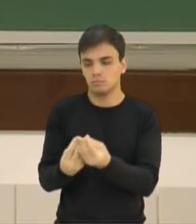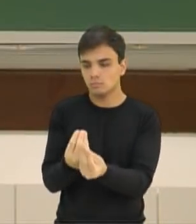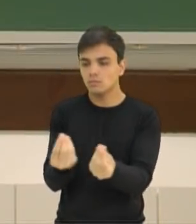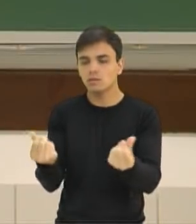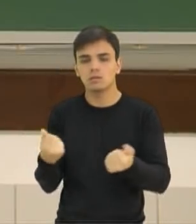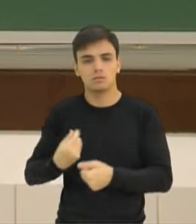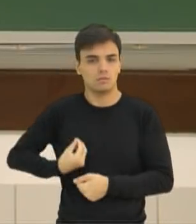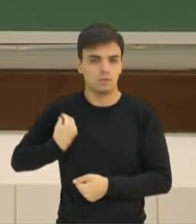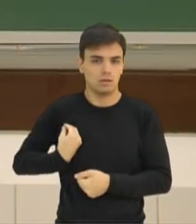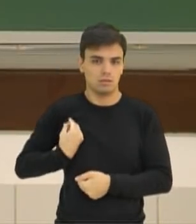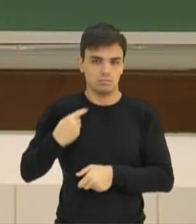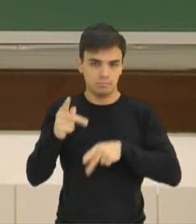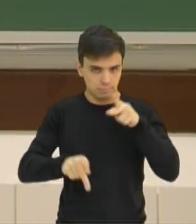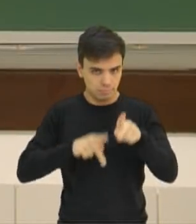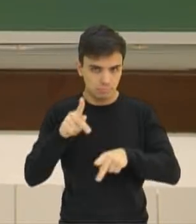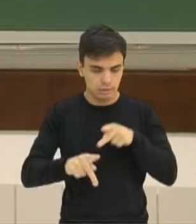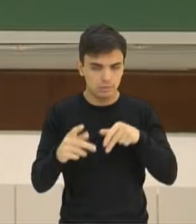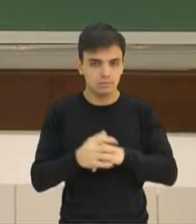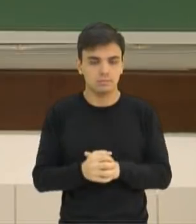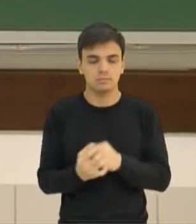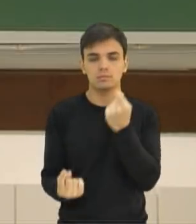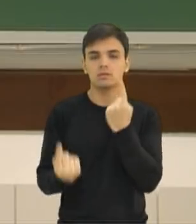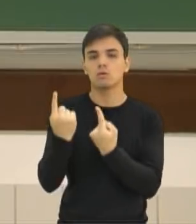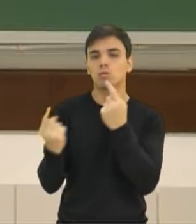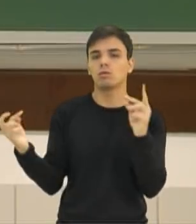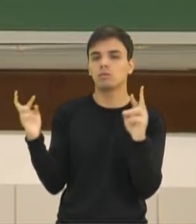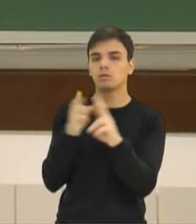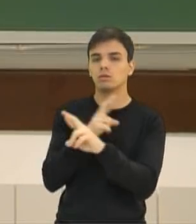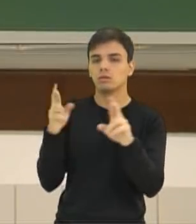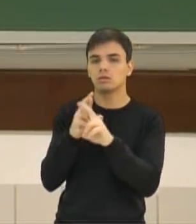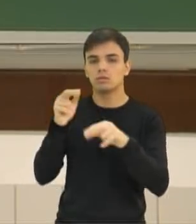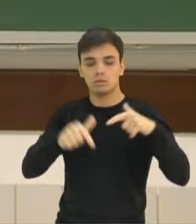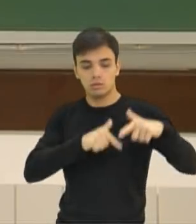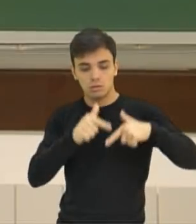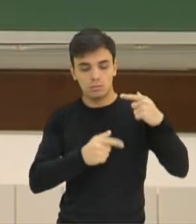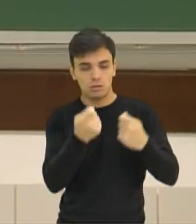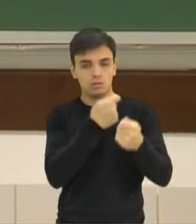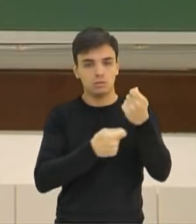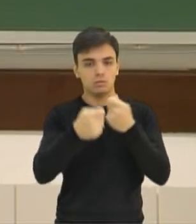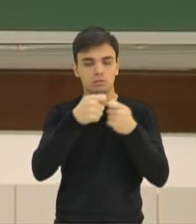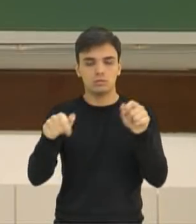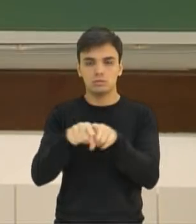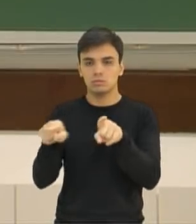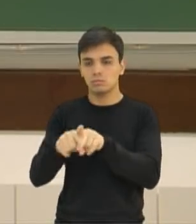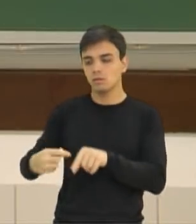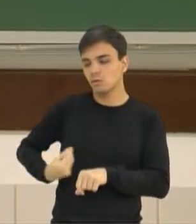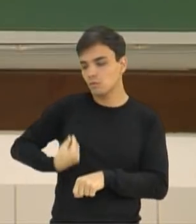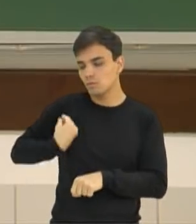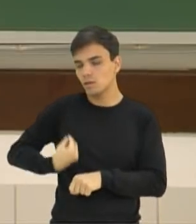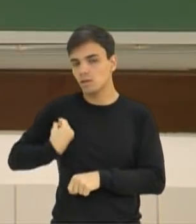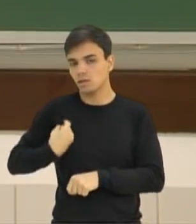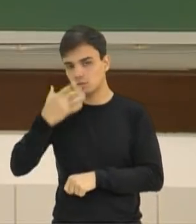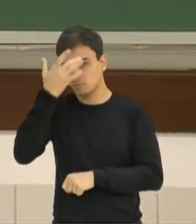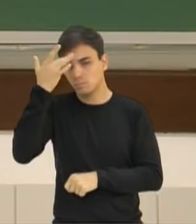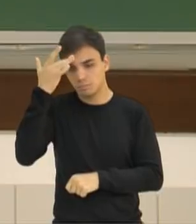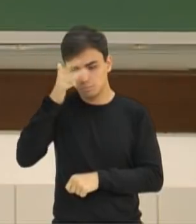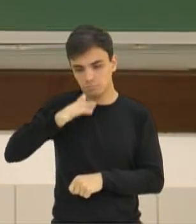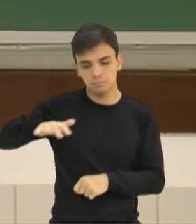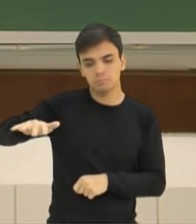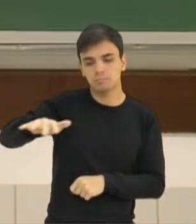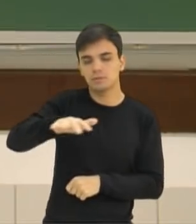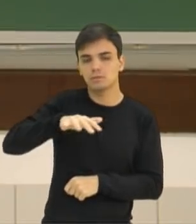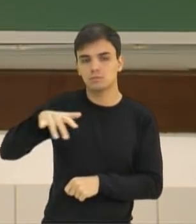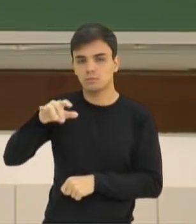da população. Pensar qual é a relação das atividades econômicas com a vida das pessoas. Por isso a gente usa o termo